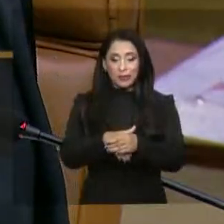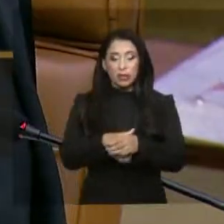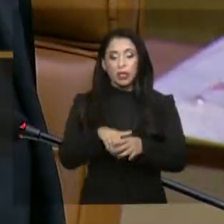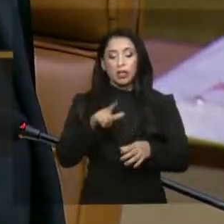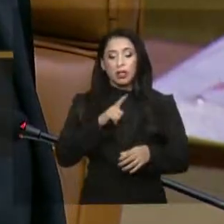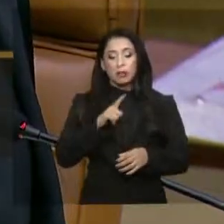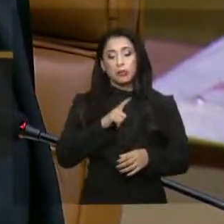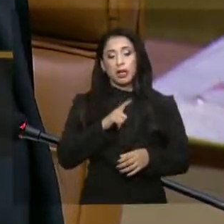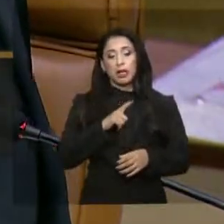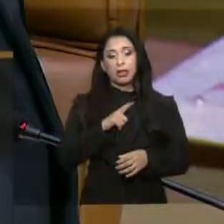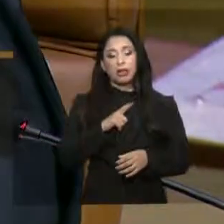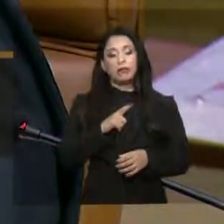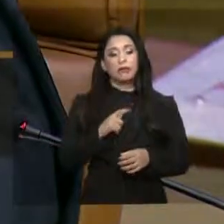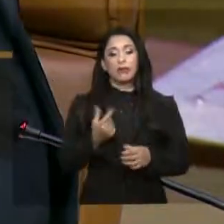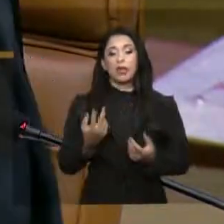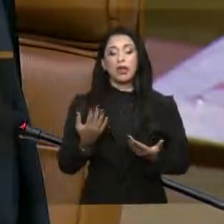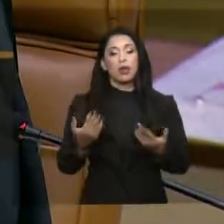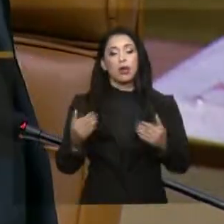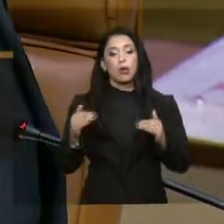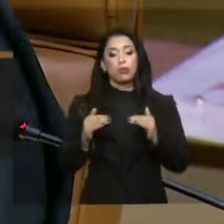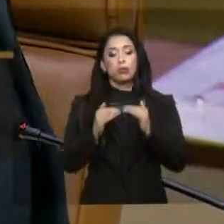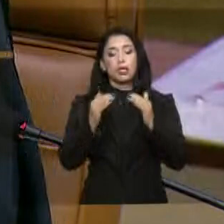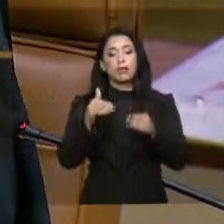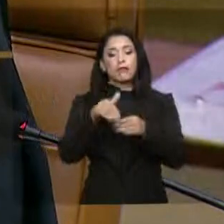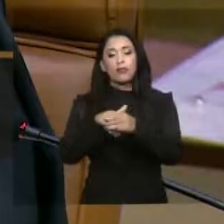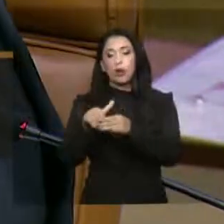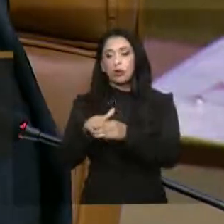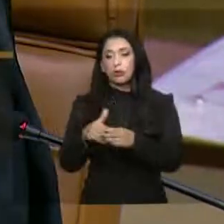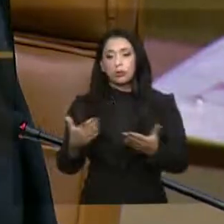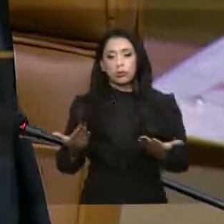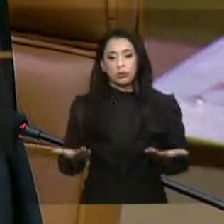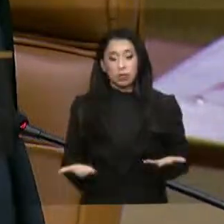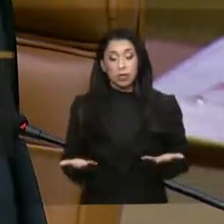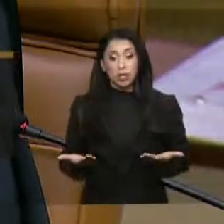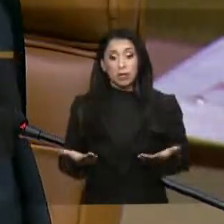que pudesse estabelecer se haveria ou não,